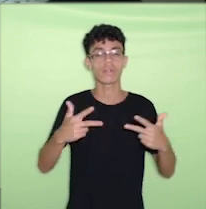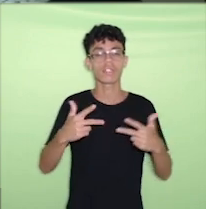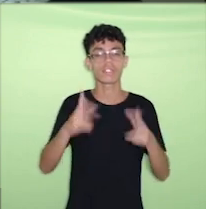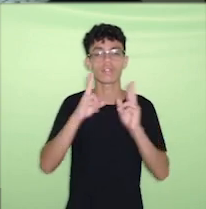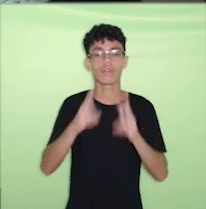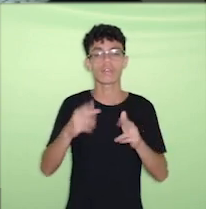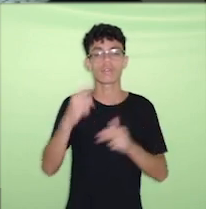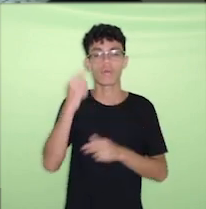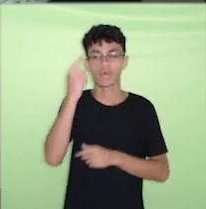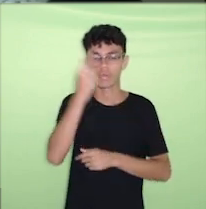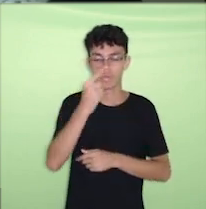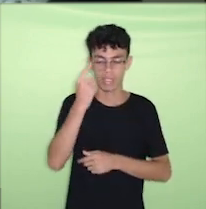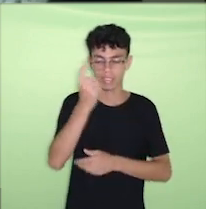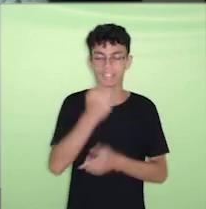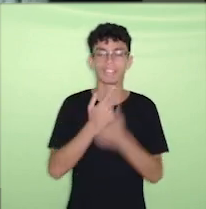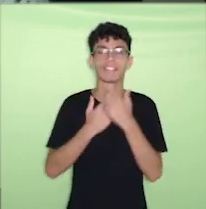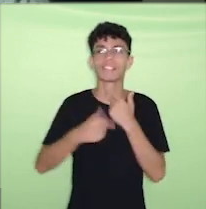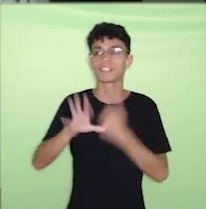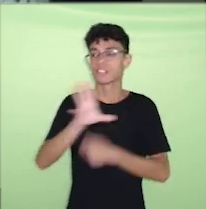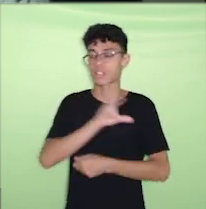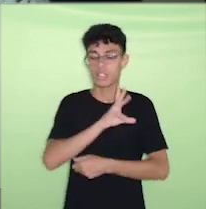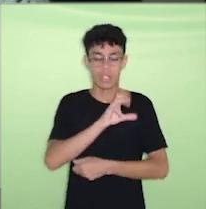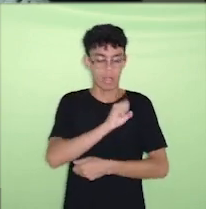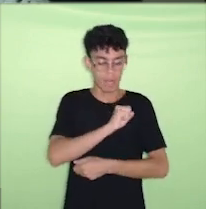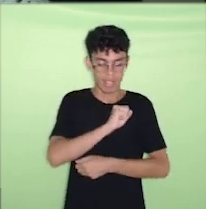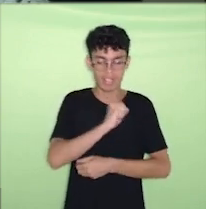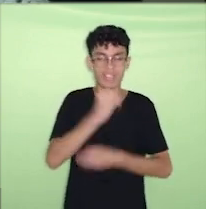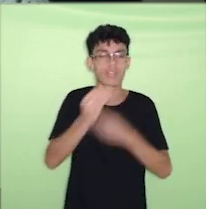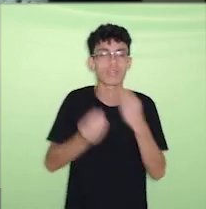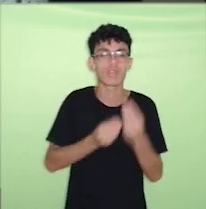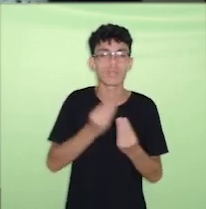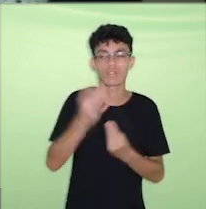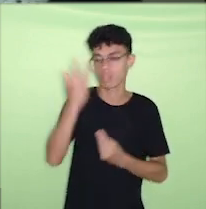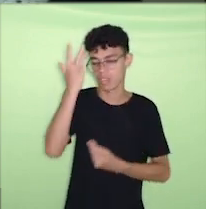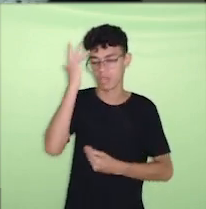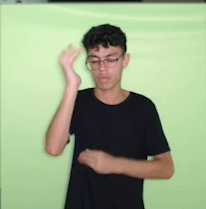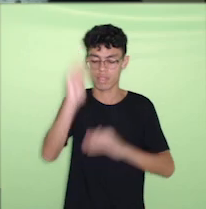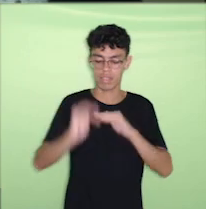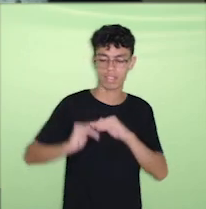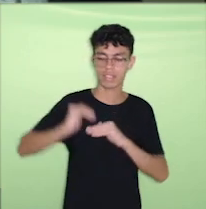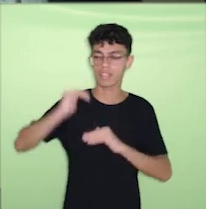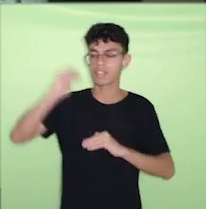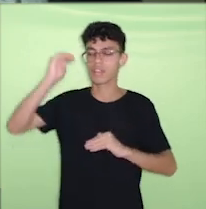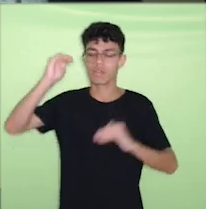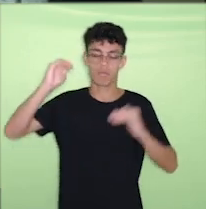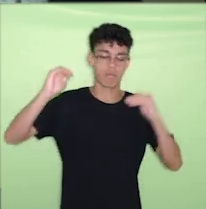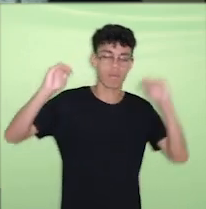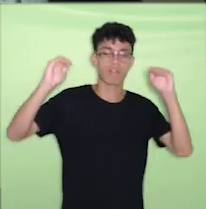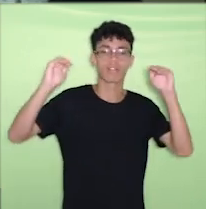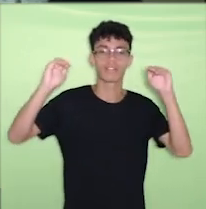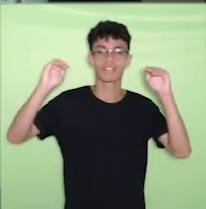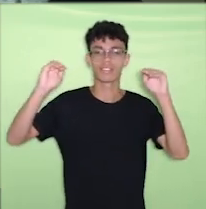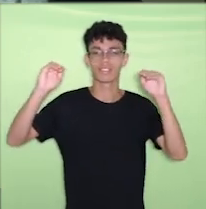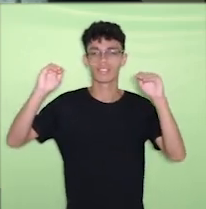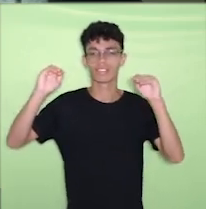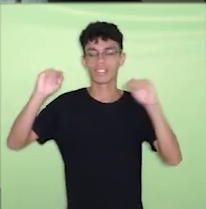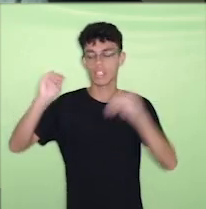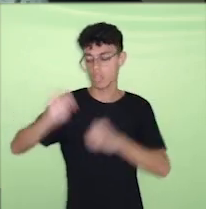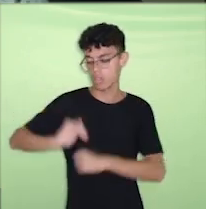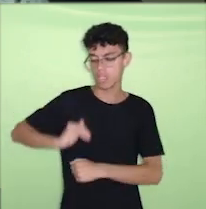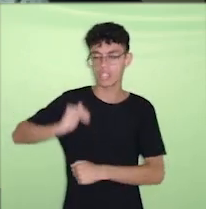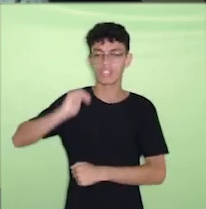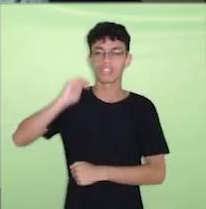Os olhos velhos e a vontade de amar, mesmo sem saber como. Crescemos tanto as duas, tão inutilmente.